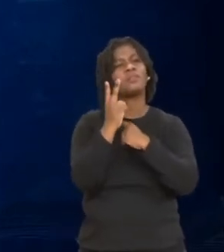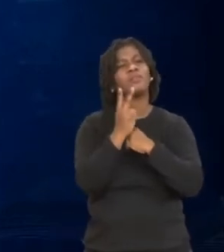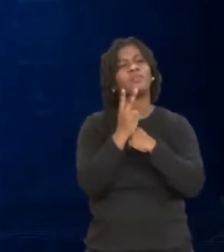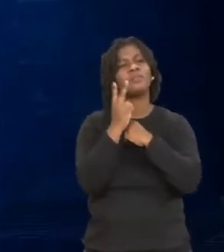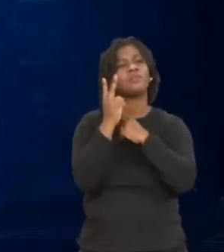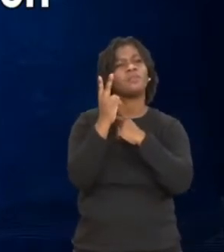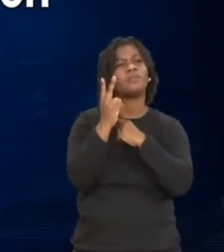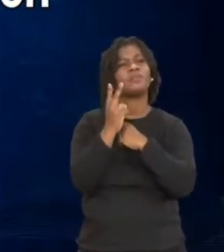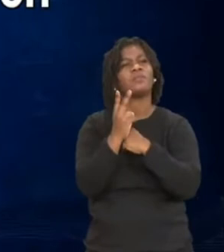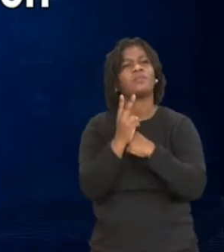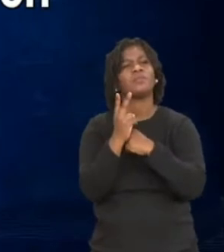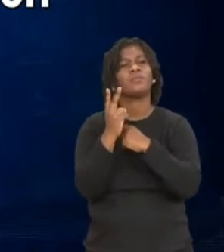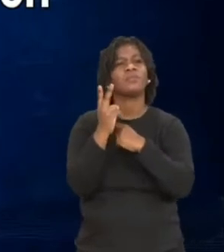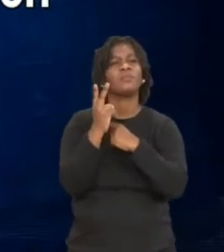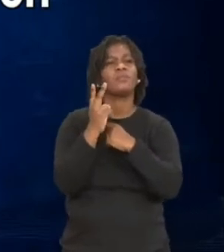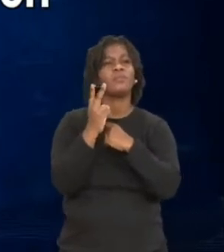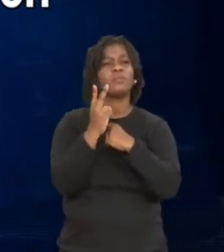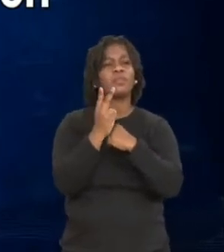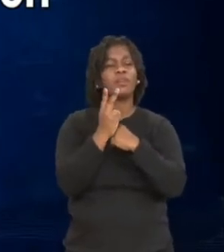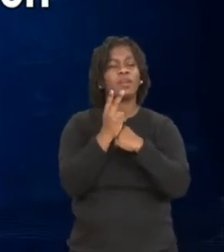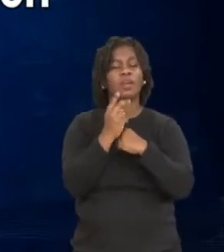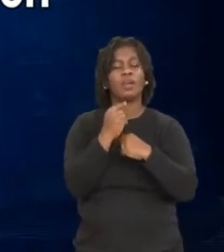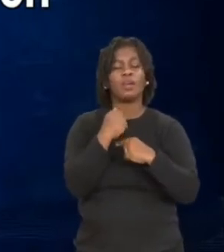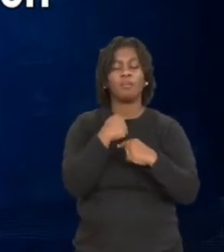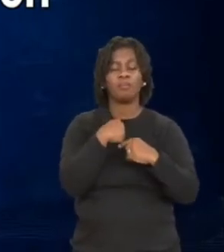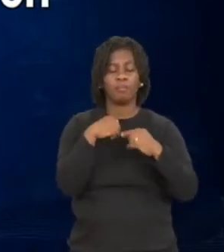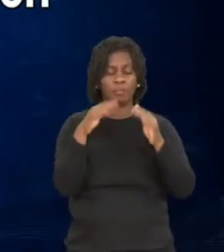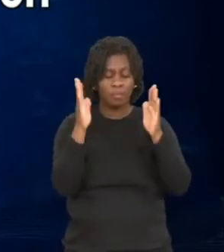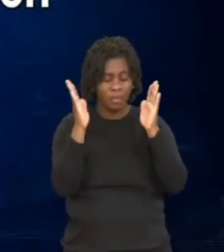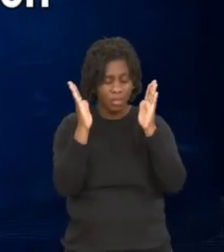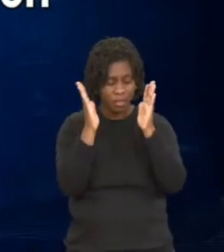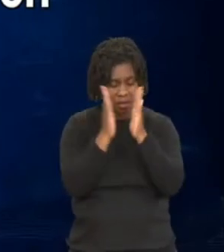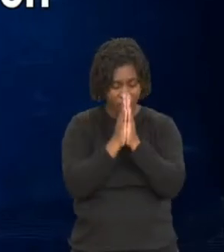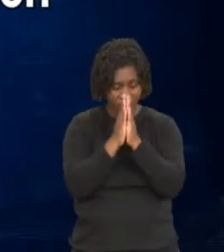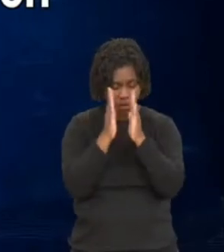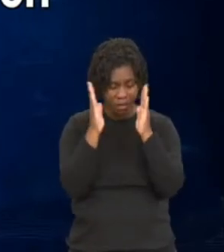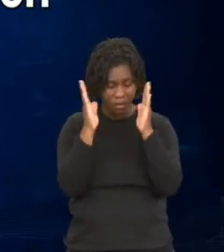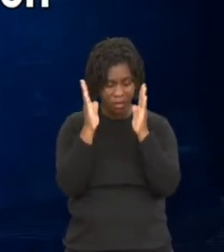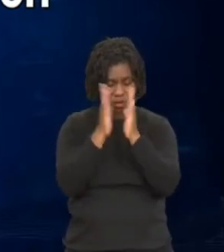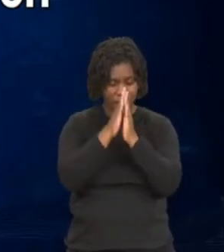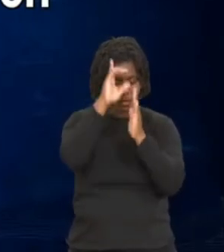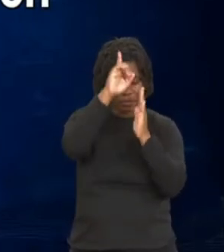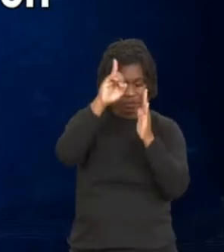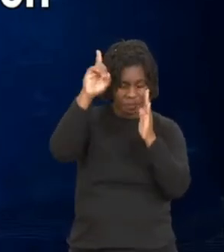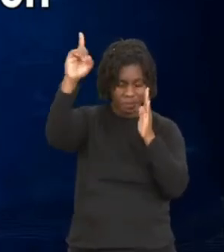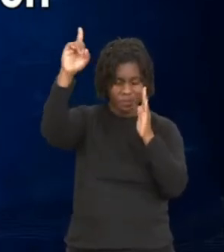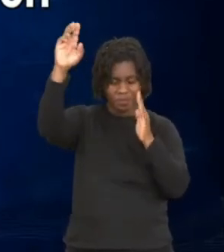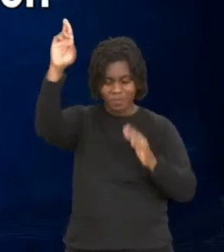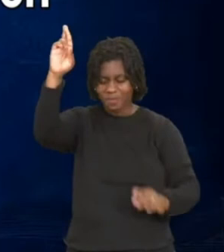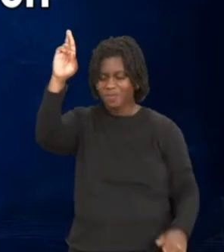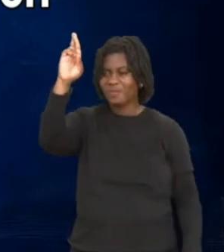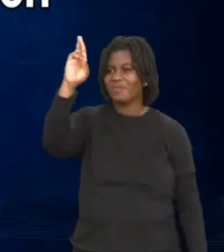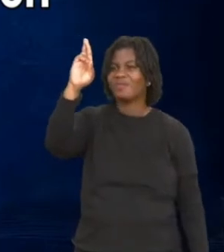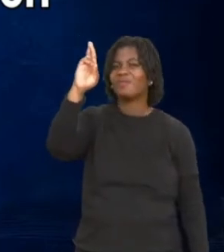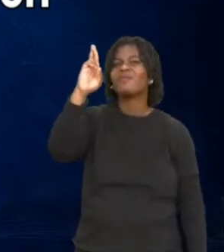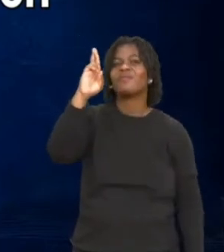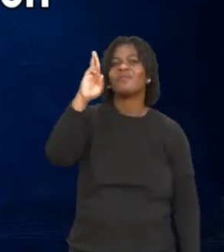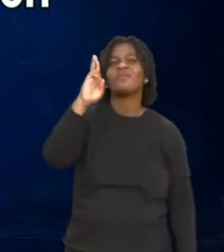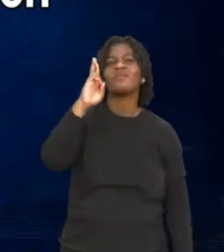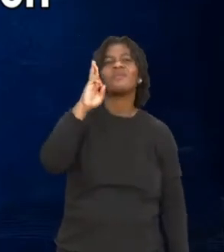proteção. Aquele que responde minha oração. Aquele que responde